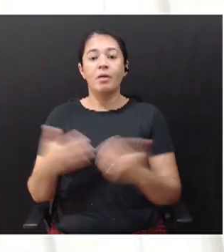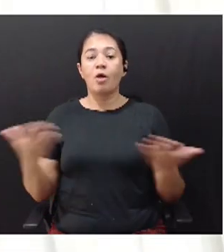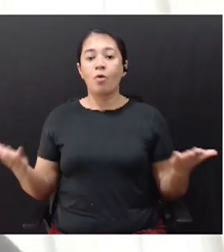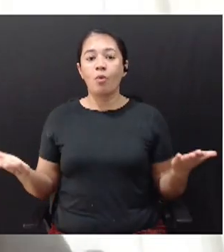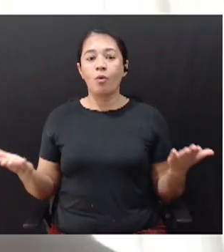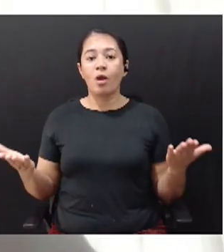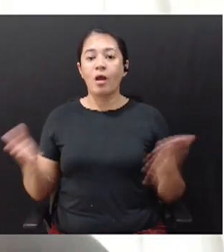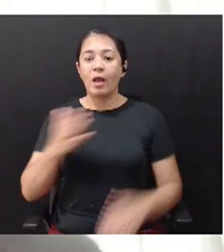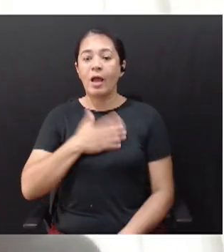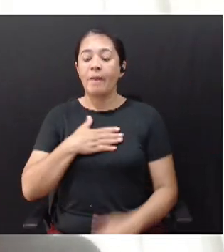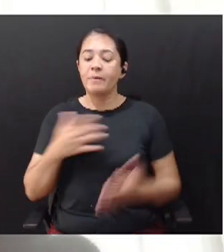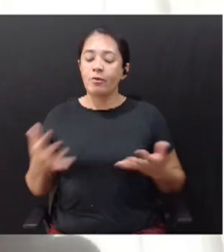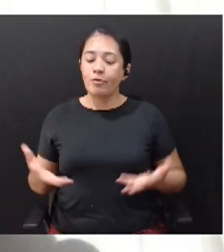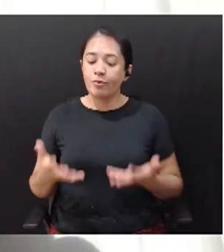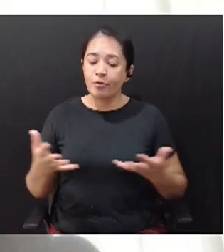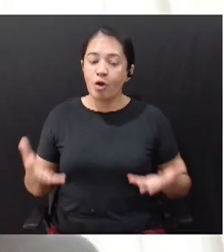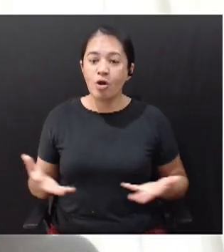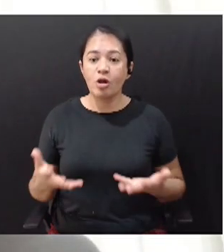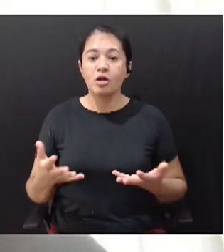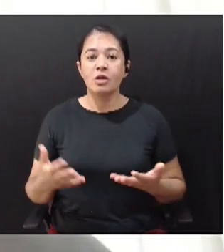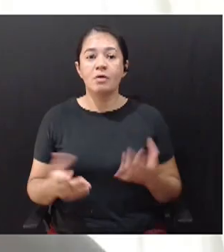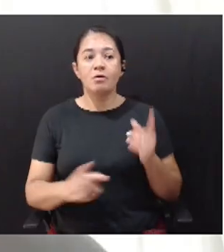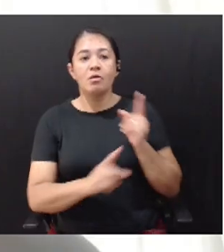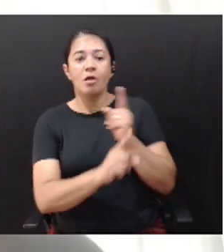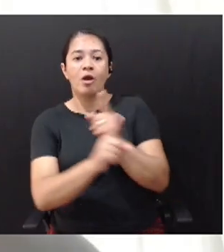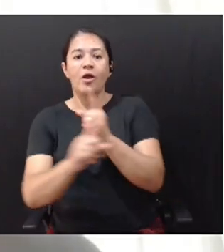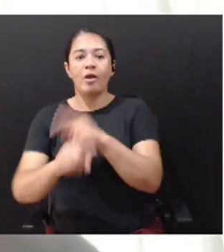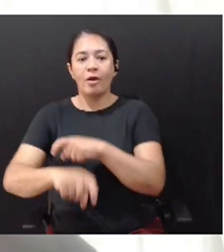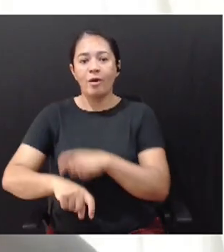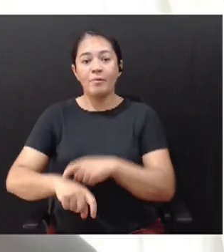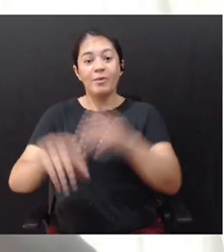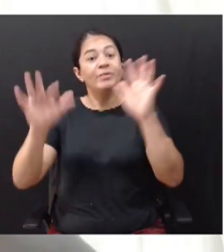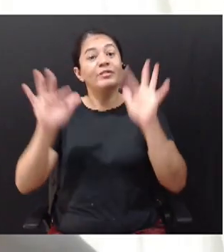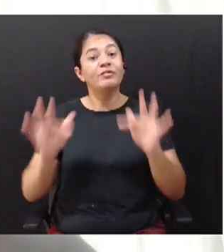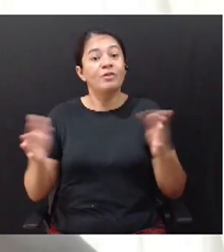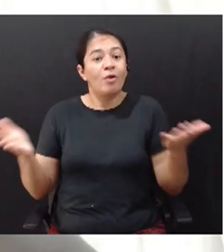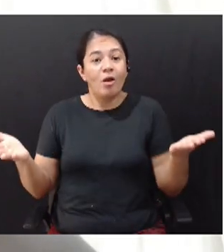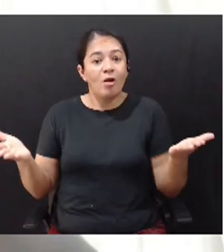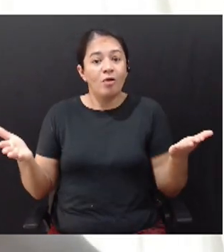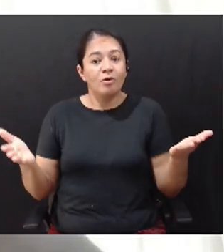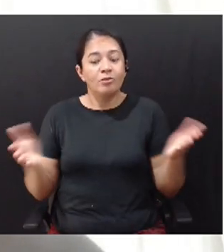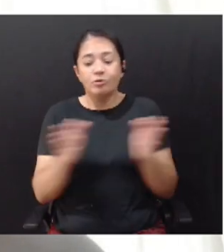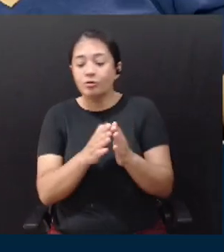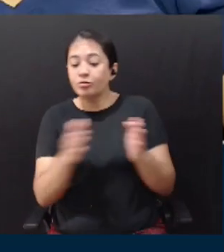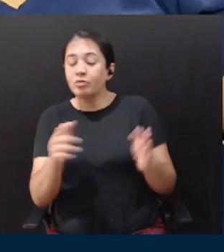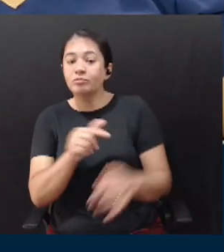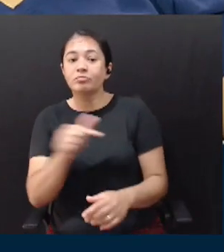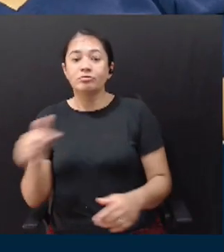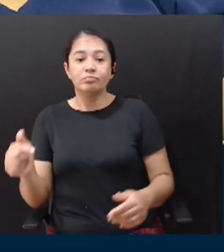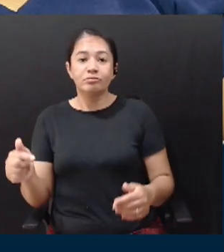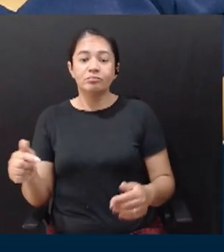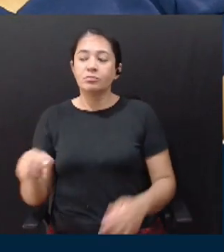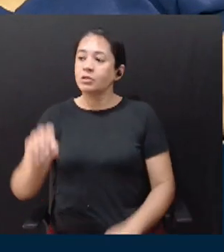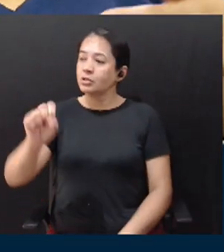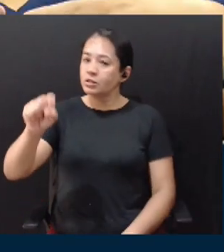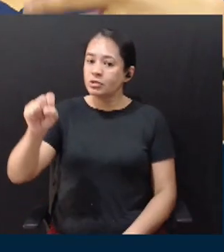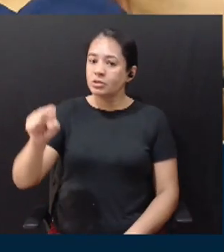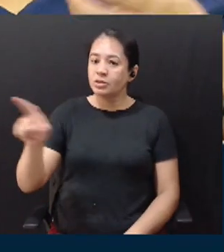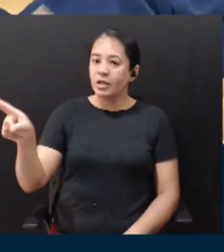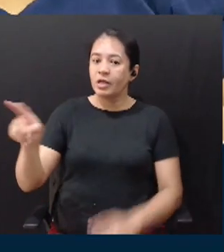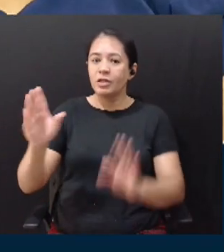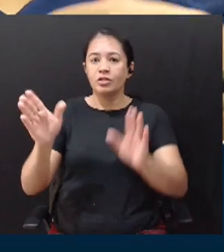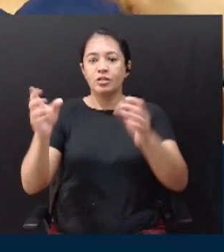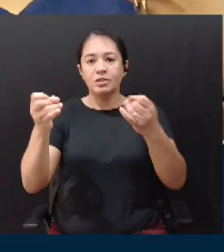contribuição para encontrar momentos de felicidade durante a semana? Isso mesmo, foi como a Marina colocou, né, na